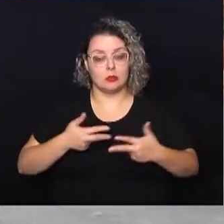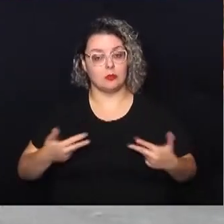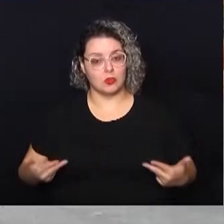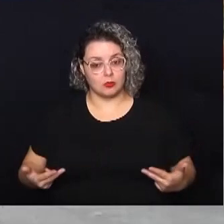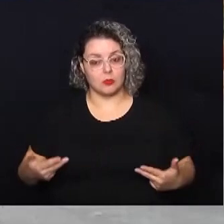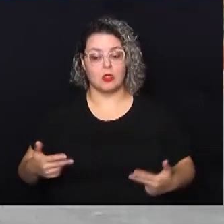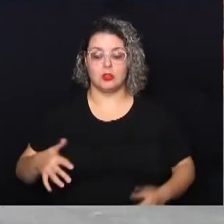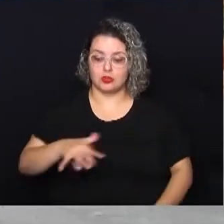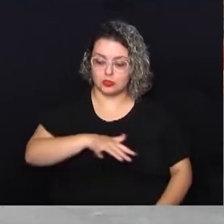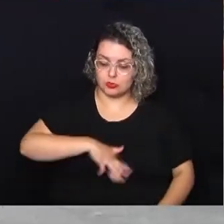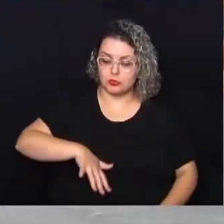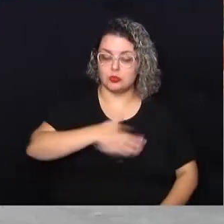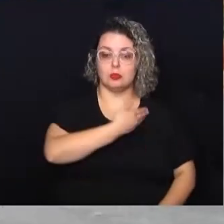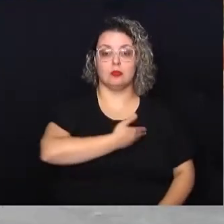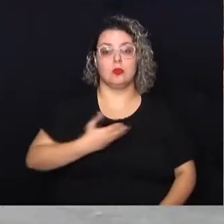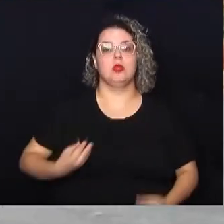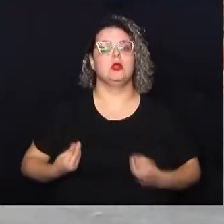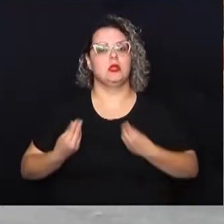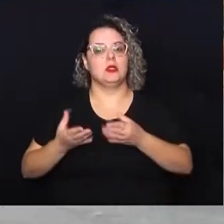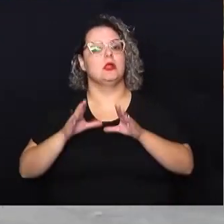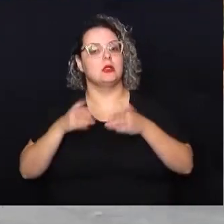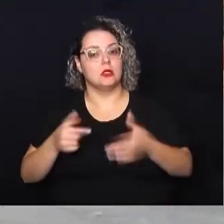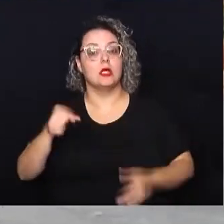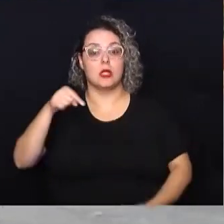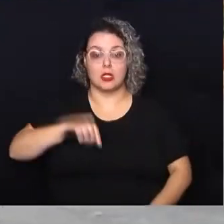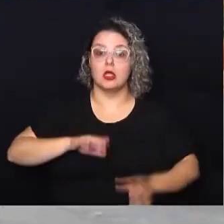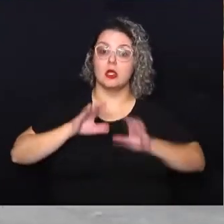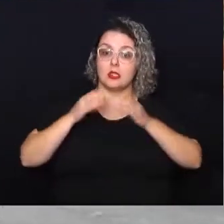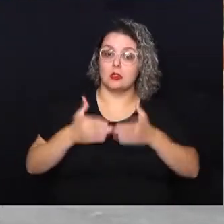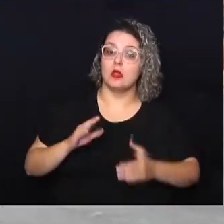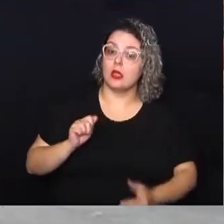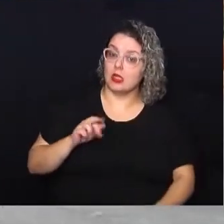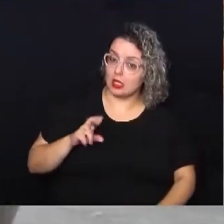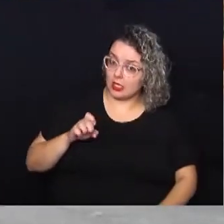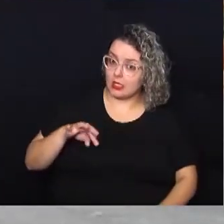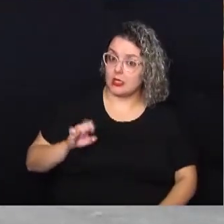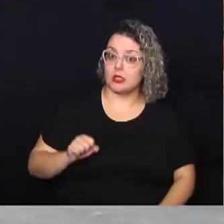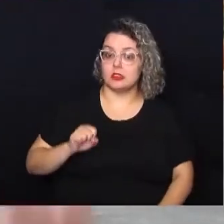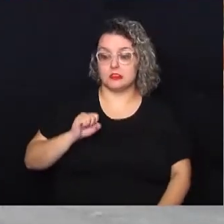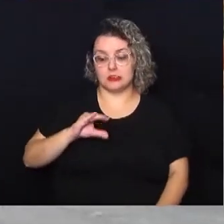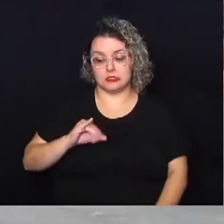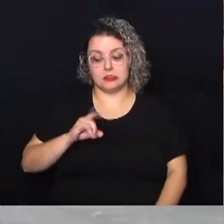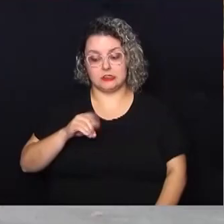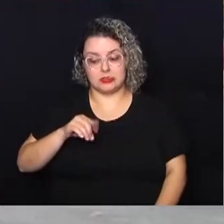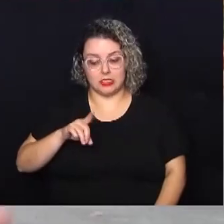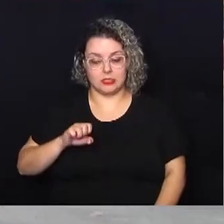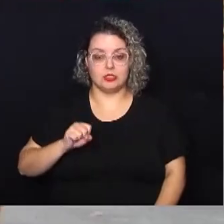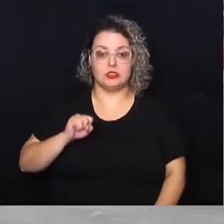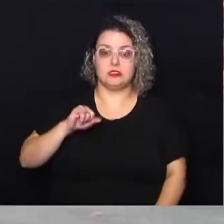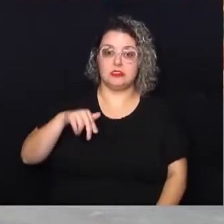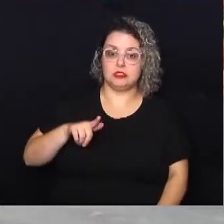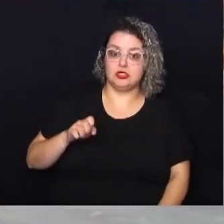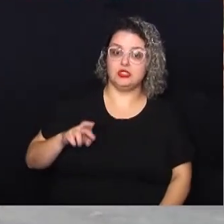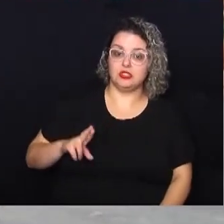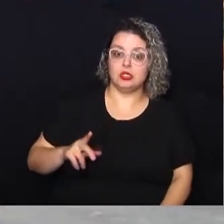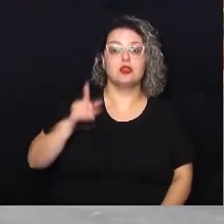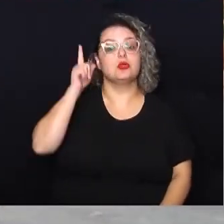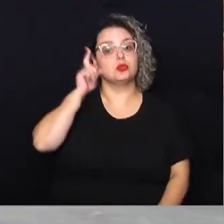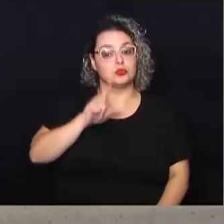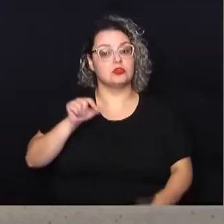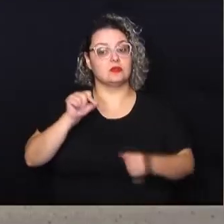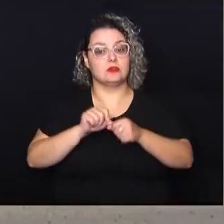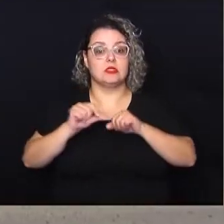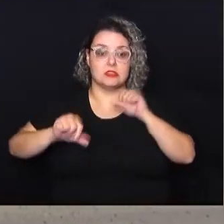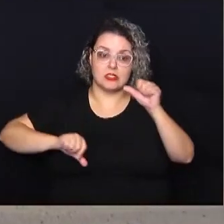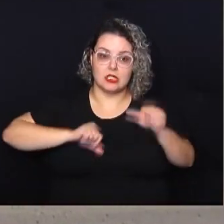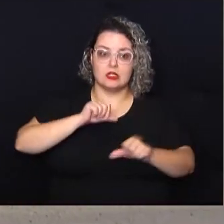para oferecer para as comunidades. Essa é uma comunidade muito carente do Cidade Singer e nós estamos conseguindo fazer essa